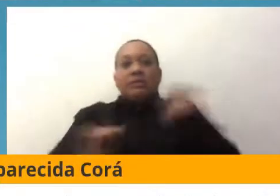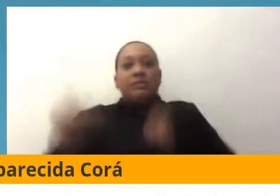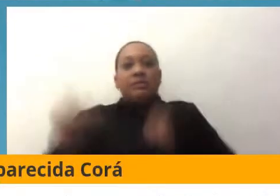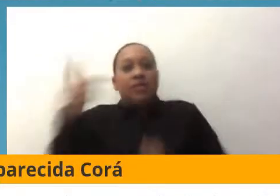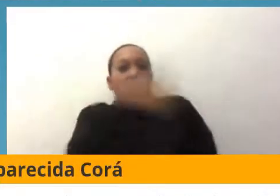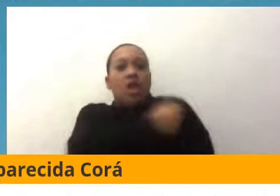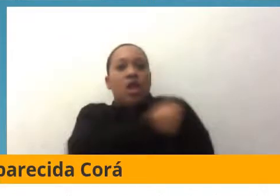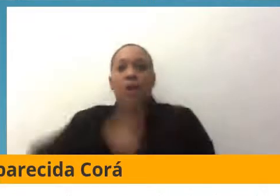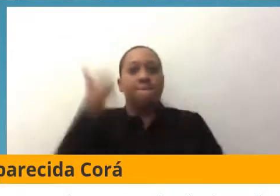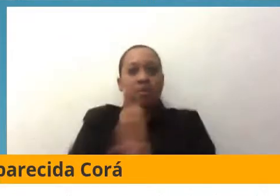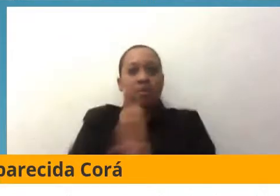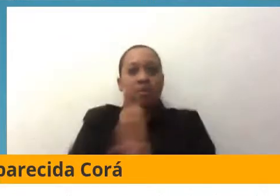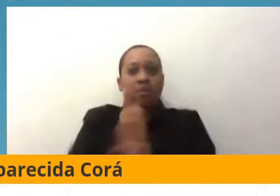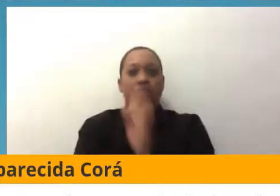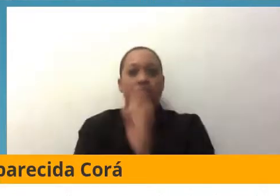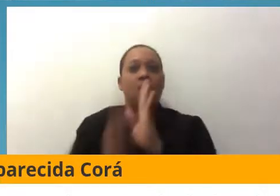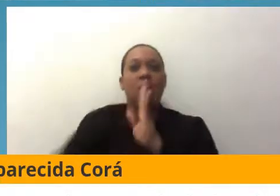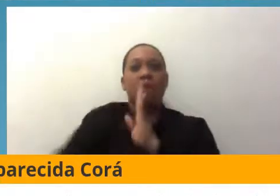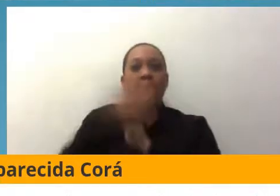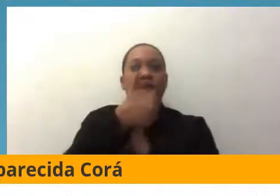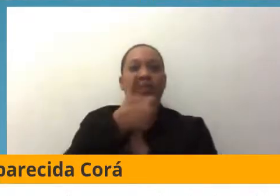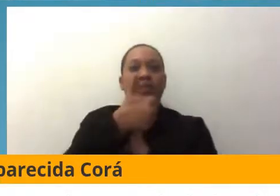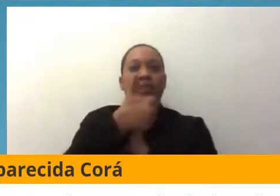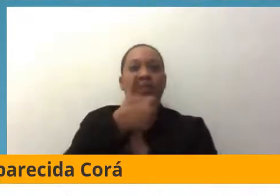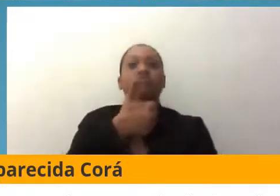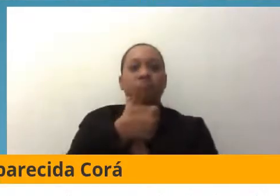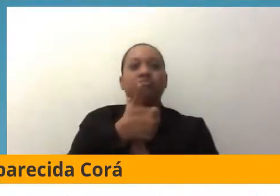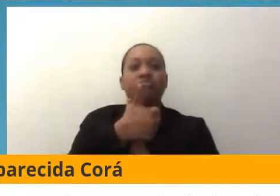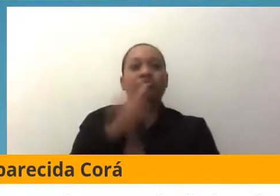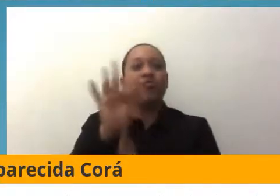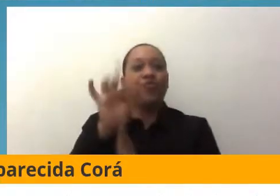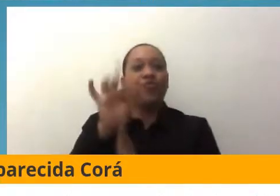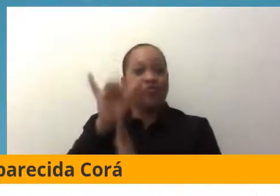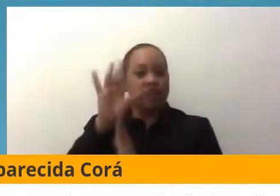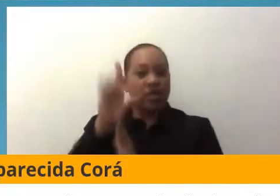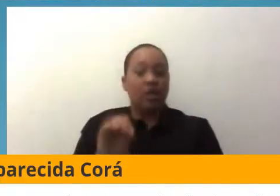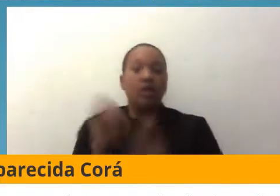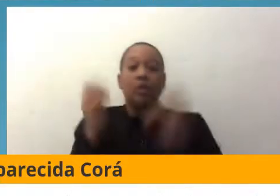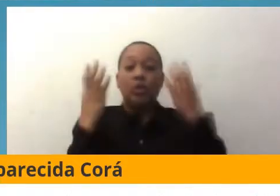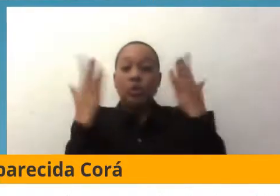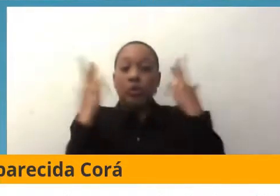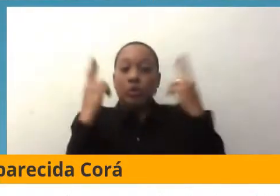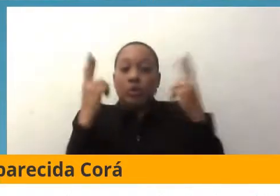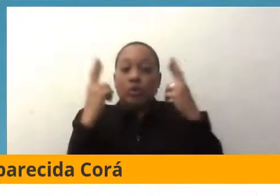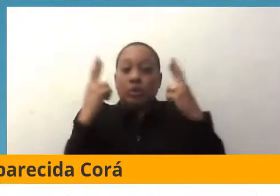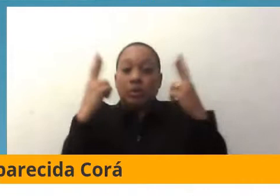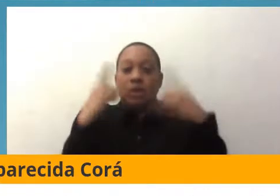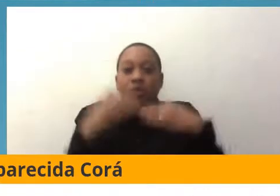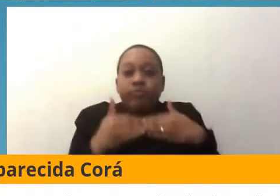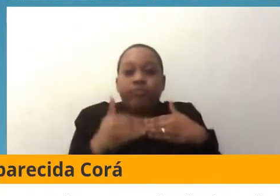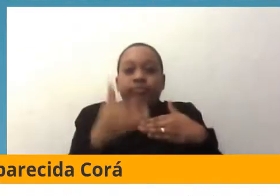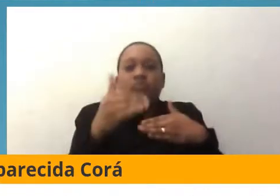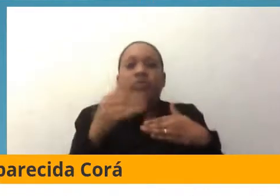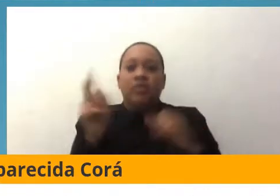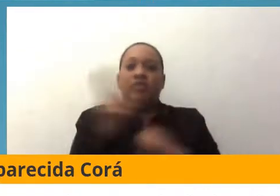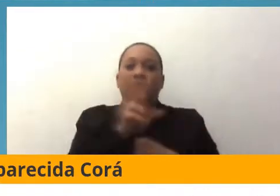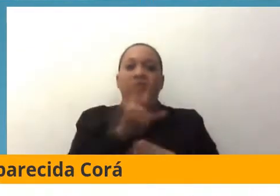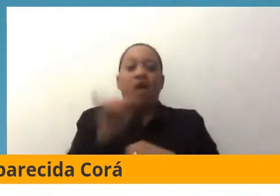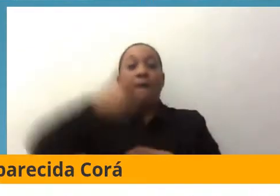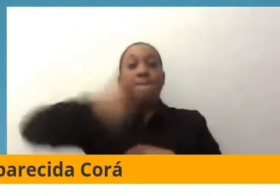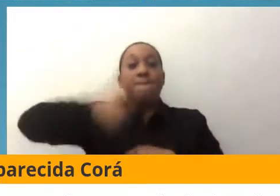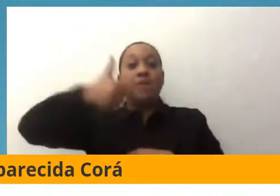As previsões mais otimistas estão falando que a vacina deve sair, a primeira vacina, em dezembro,